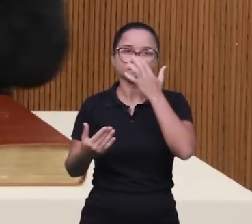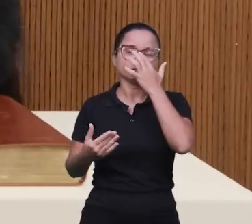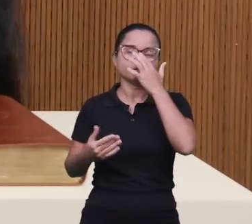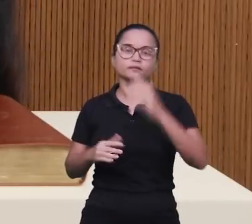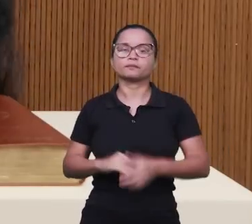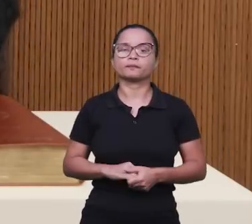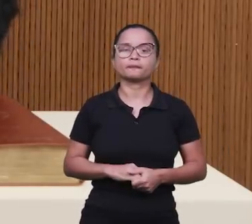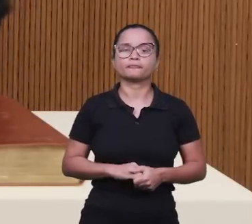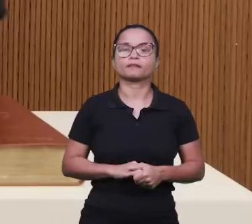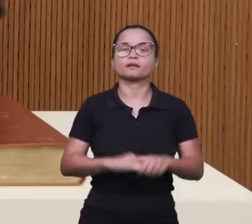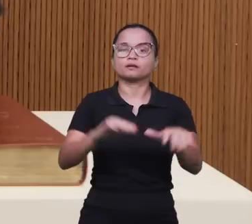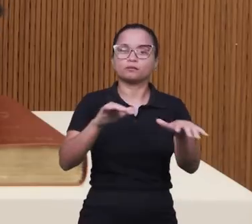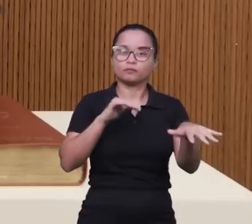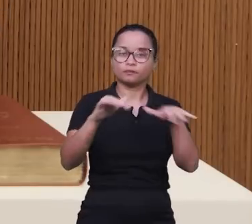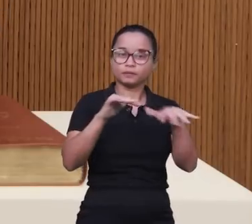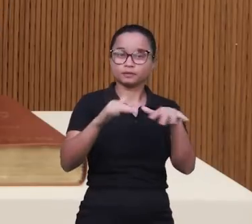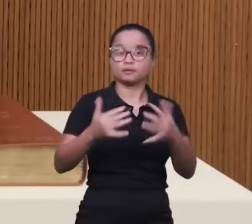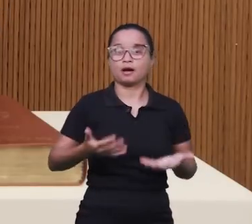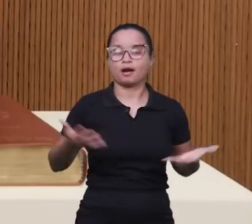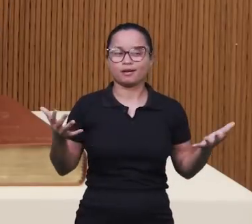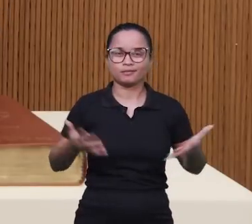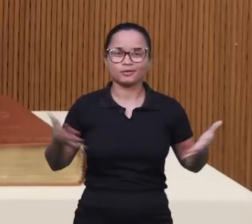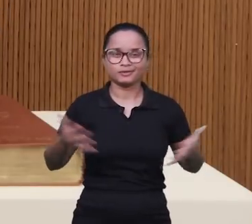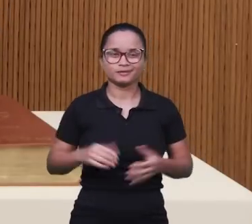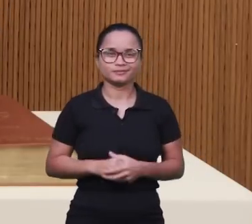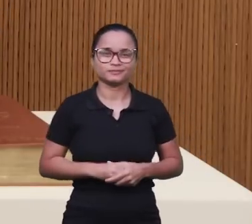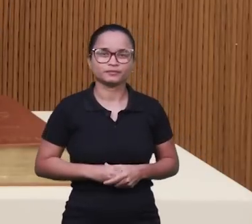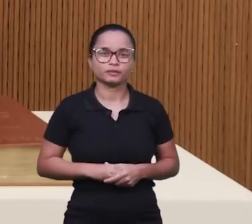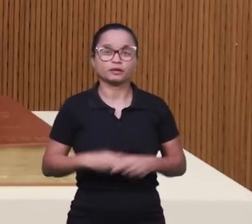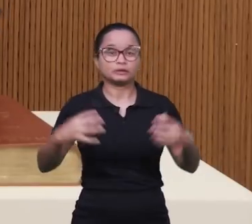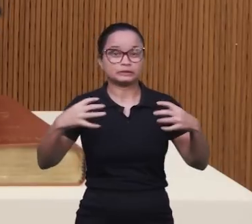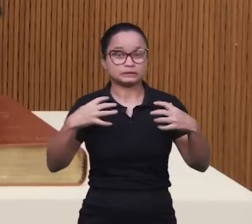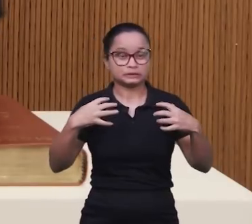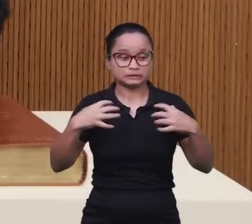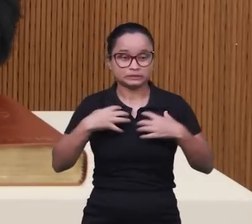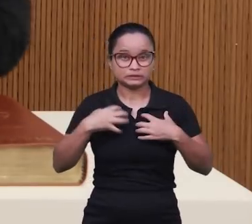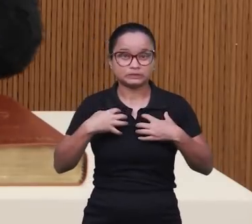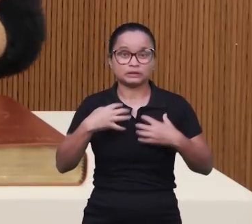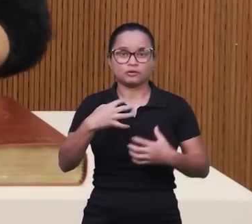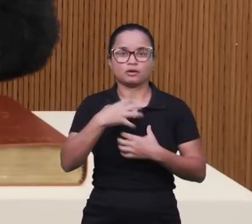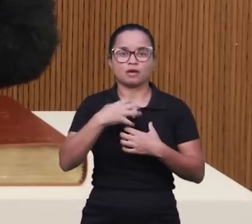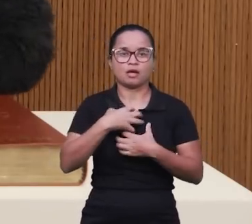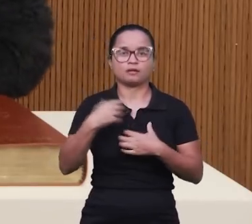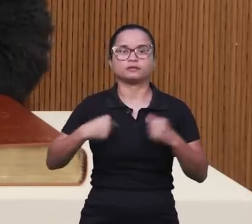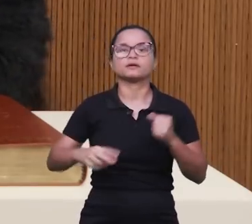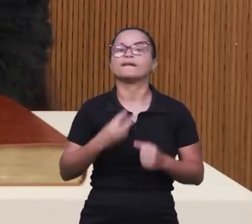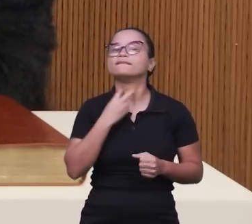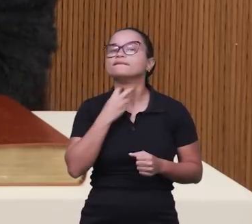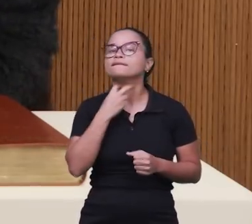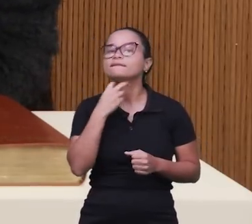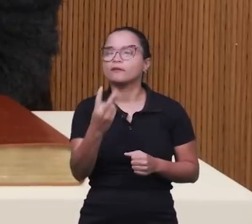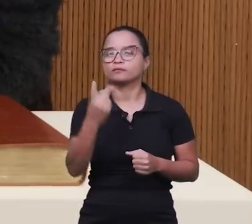Então, nós movimentamos vários sentidos musculares da nossa voz.